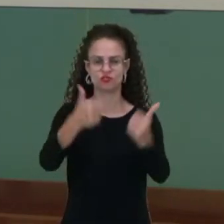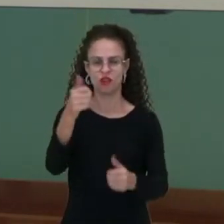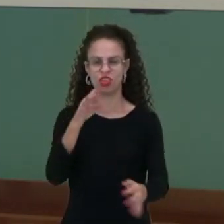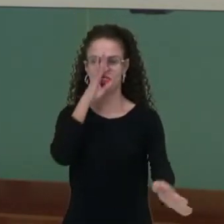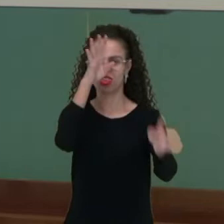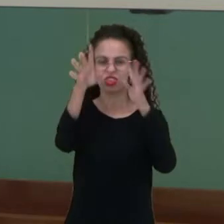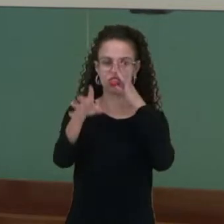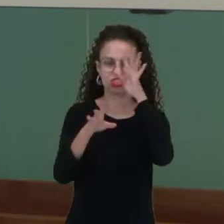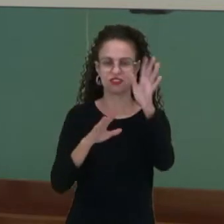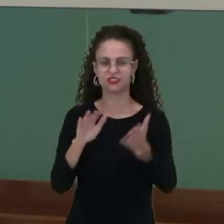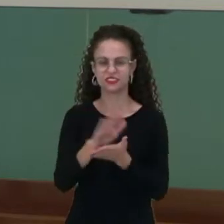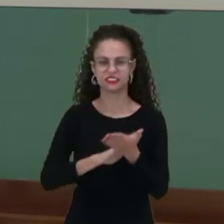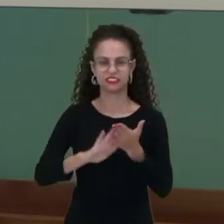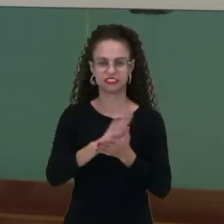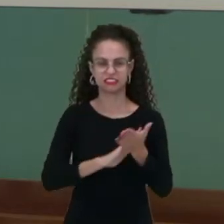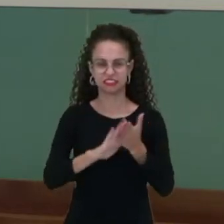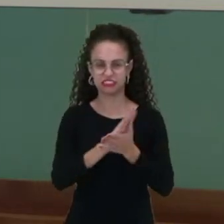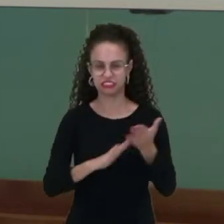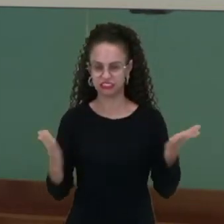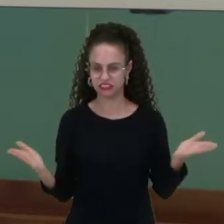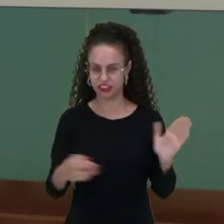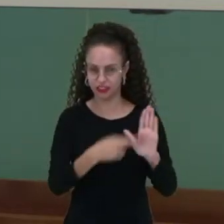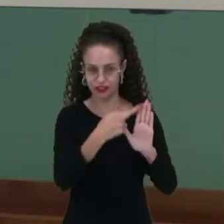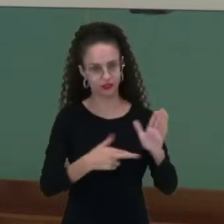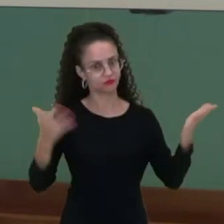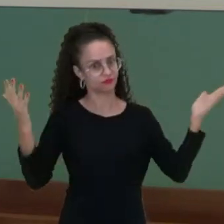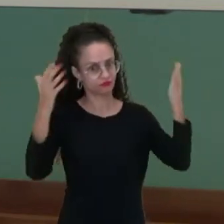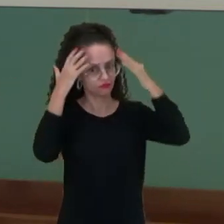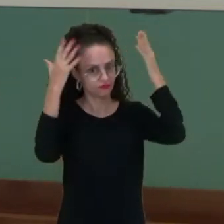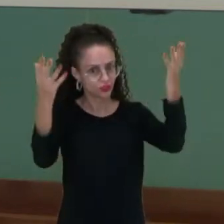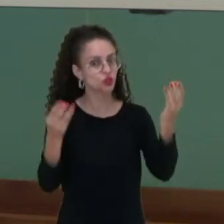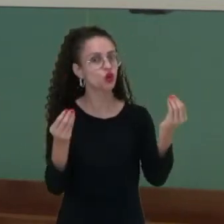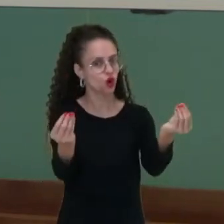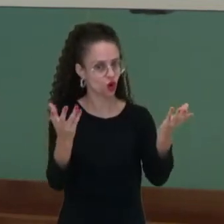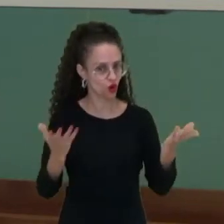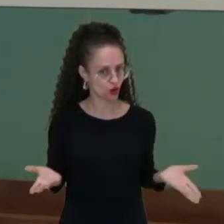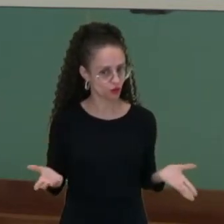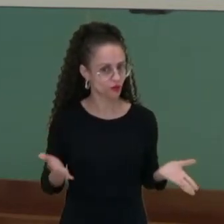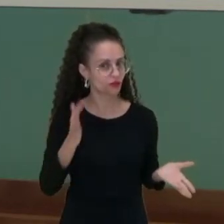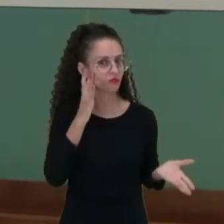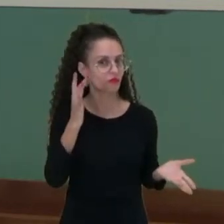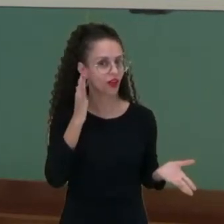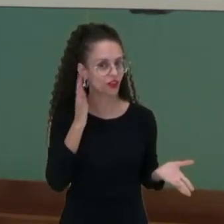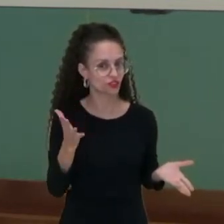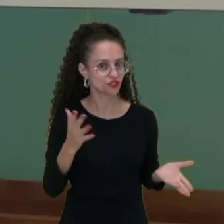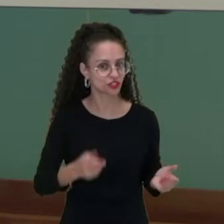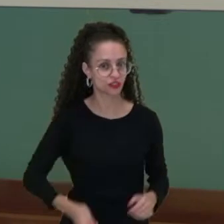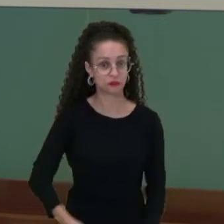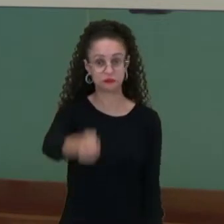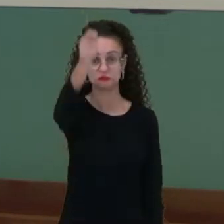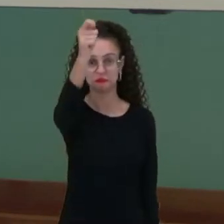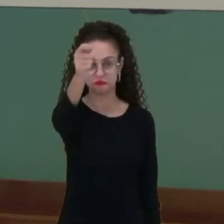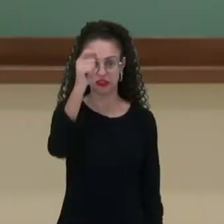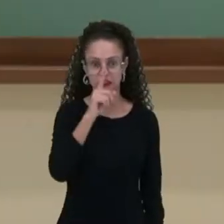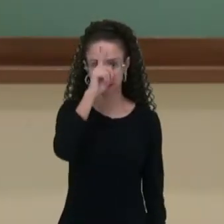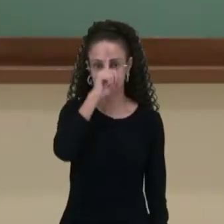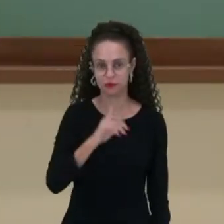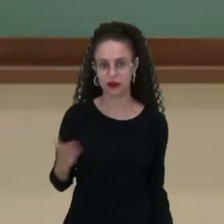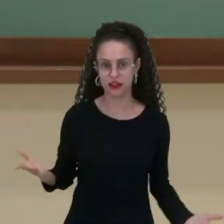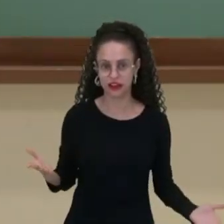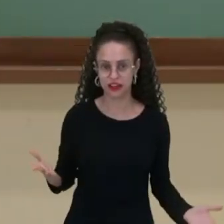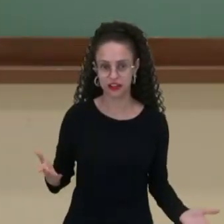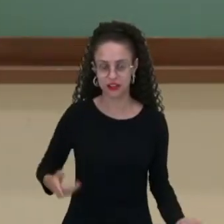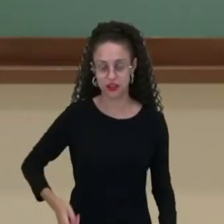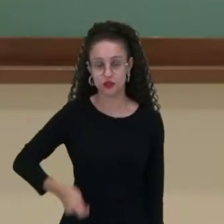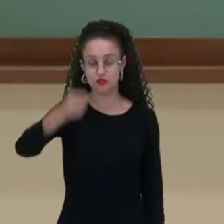futebol que não tem lateral, não tem pênalti? Gente do céu, os caras vão sair de lá sem perna, né? Se com cartão amarelo, se os caras